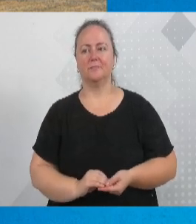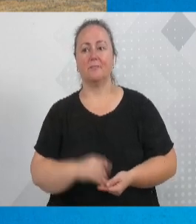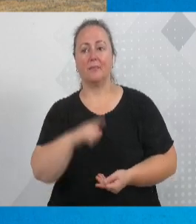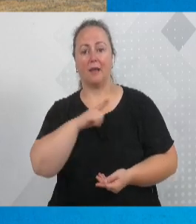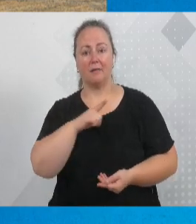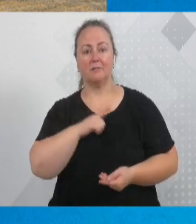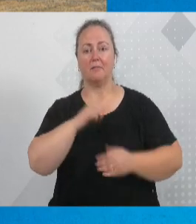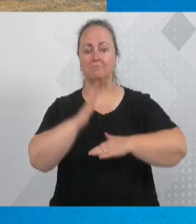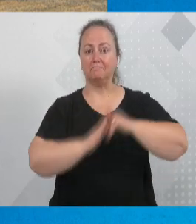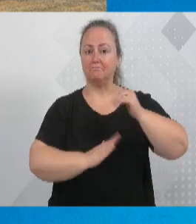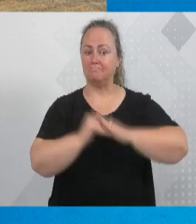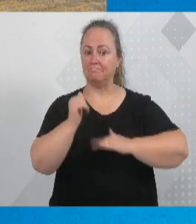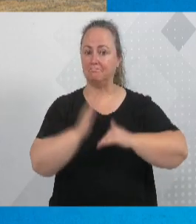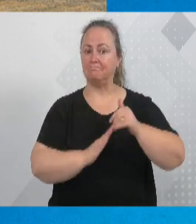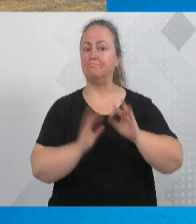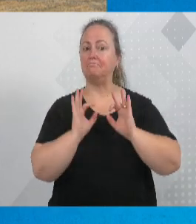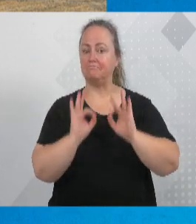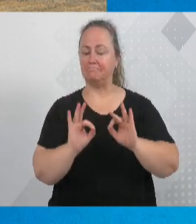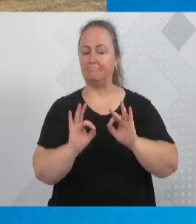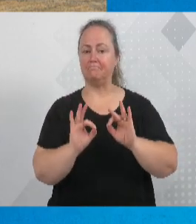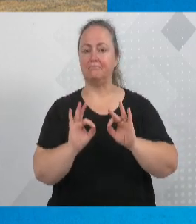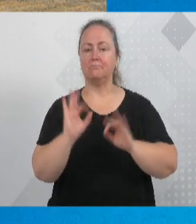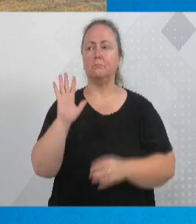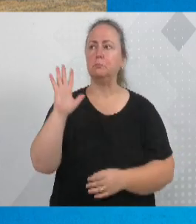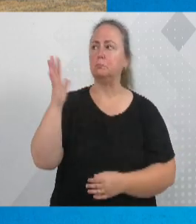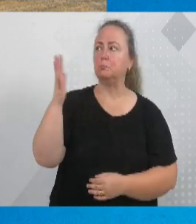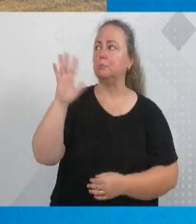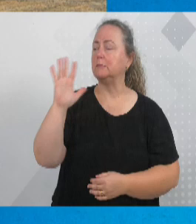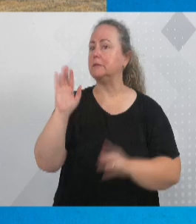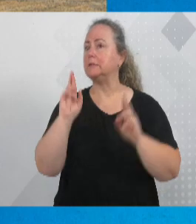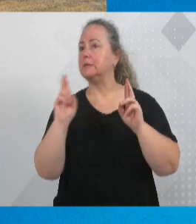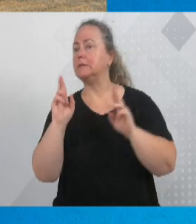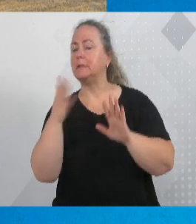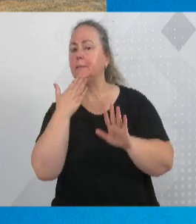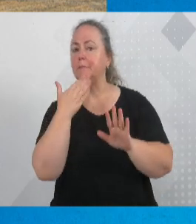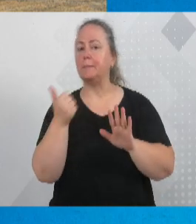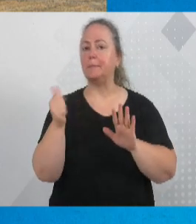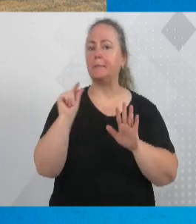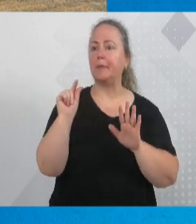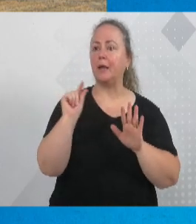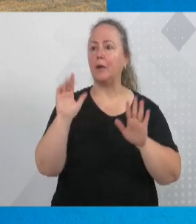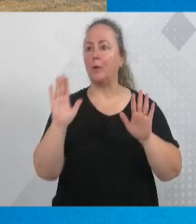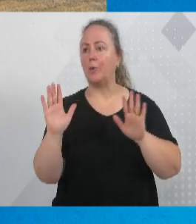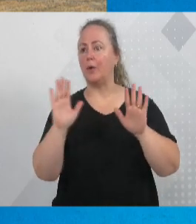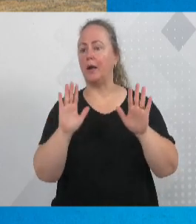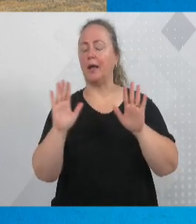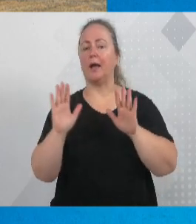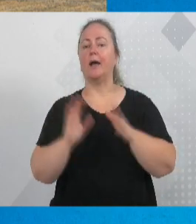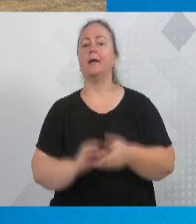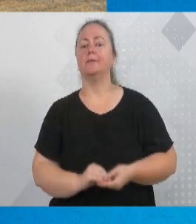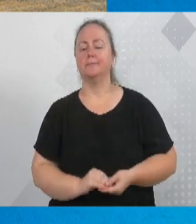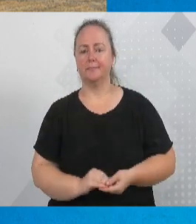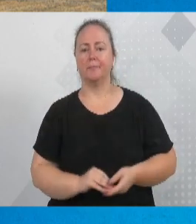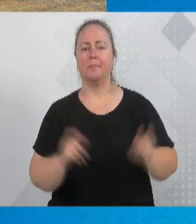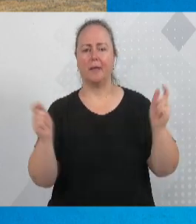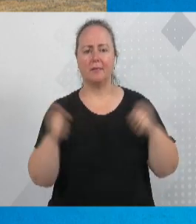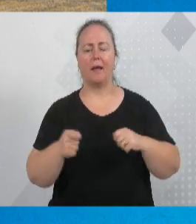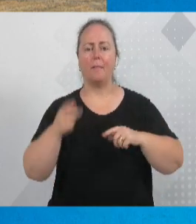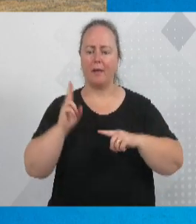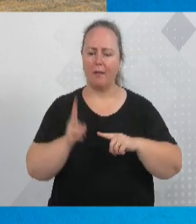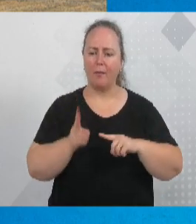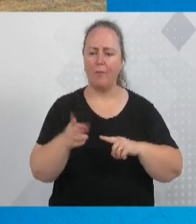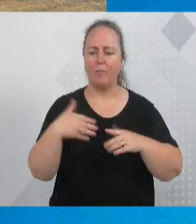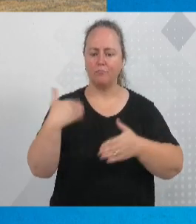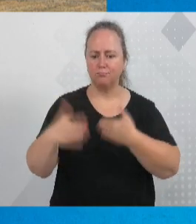acontecendo a gente espera que o tempo também melhore bastante não não chuva por um bom tempo para que realmente as obras eh